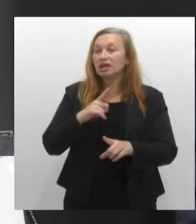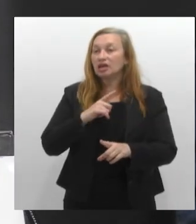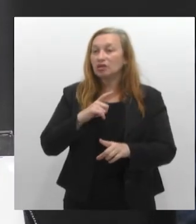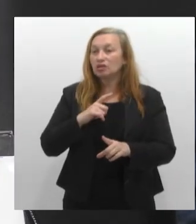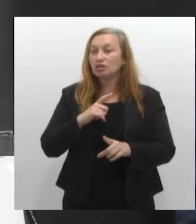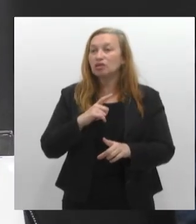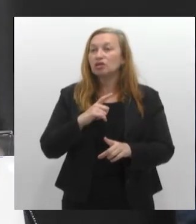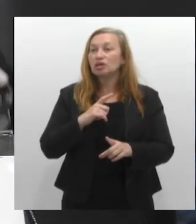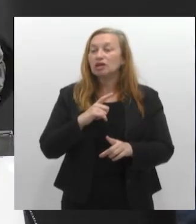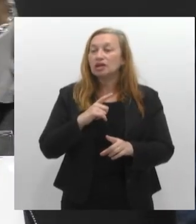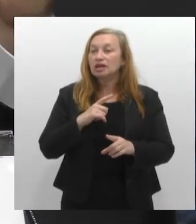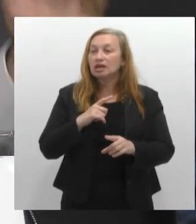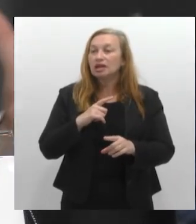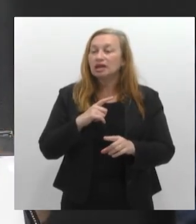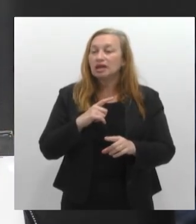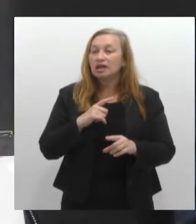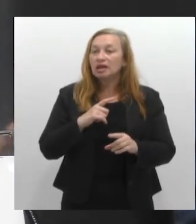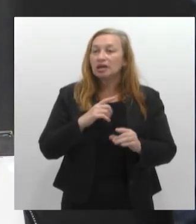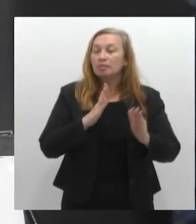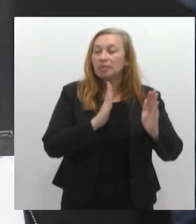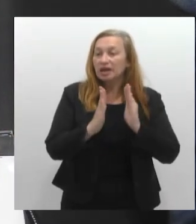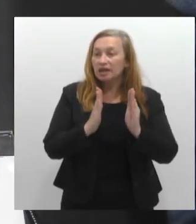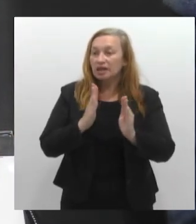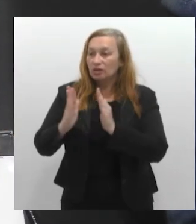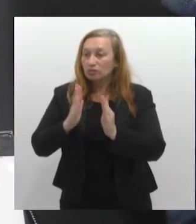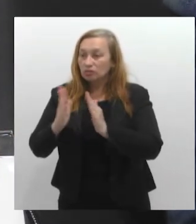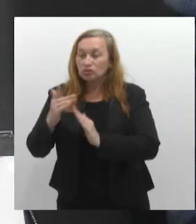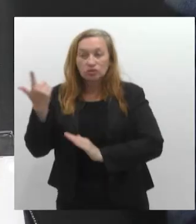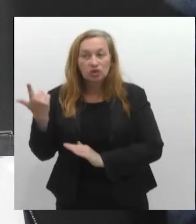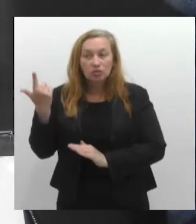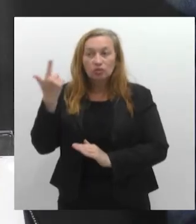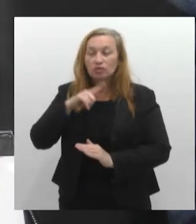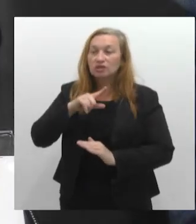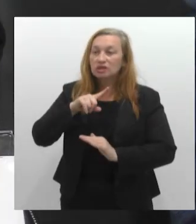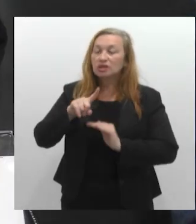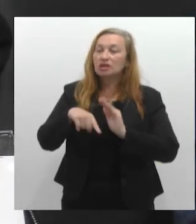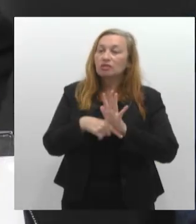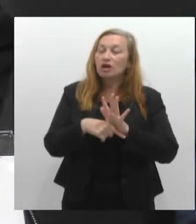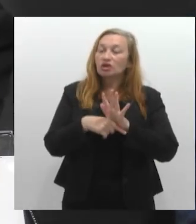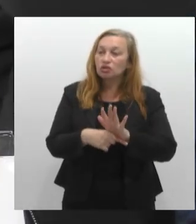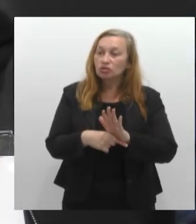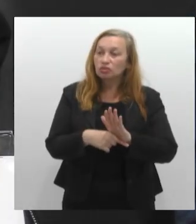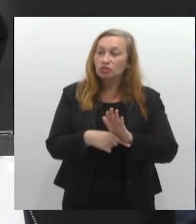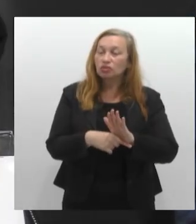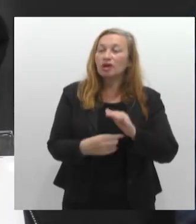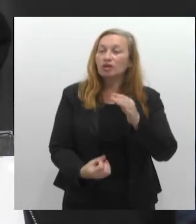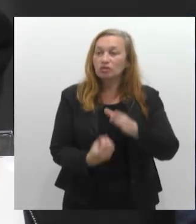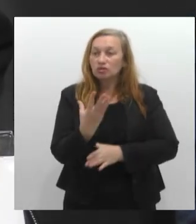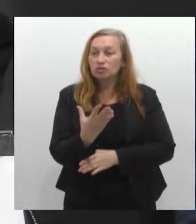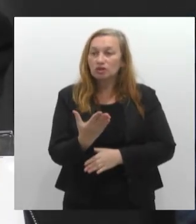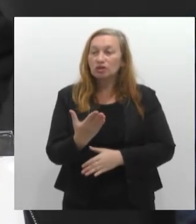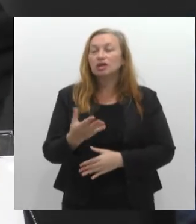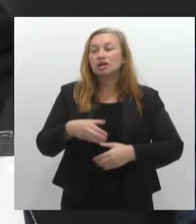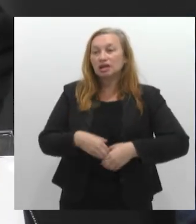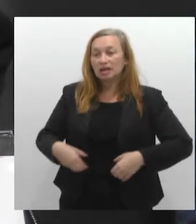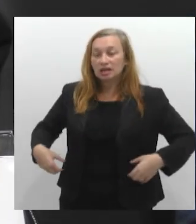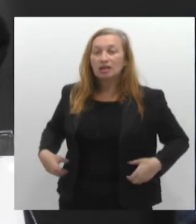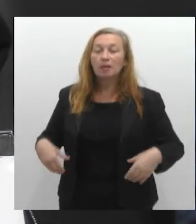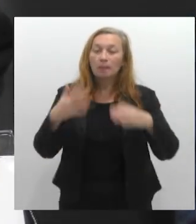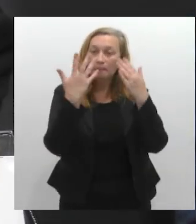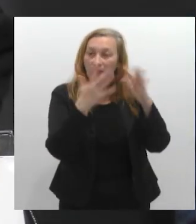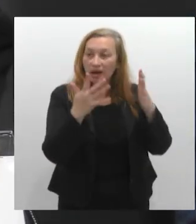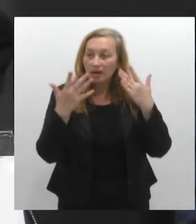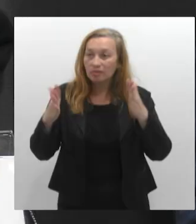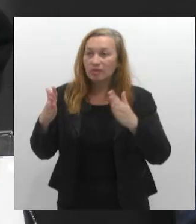a construir um grande hospital salvando vidas. Senhores e senhoras, querido cardeal, termino dizendo parabéns